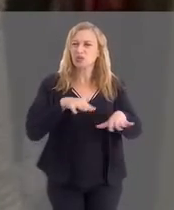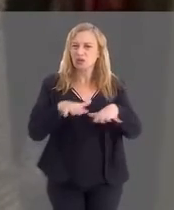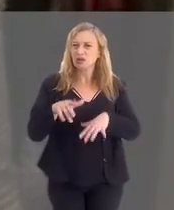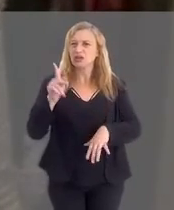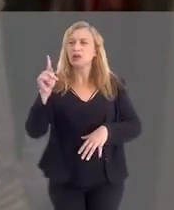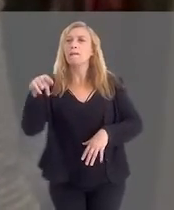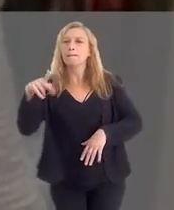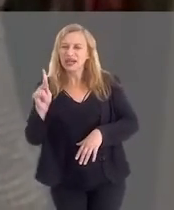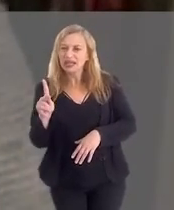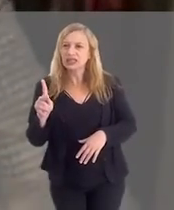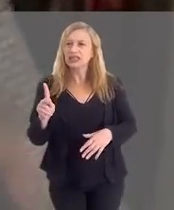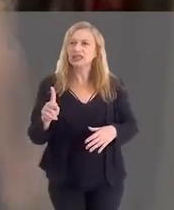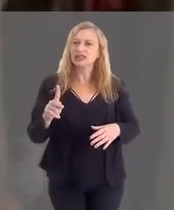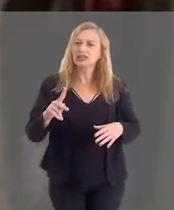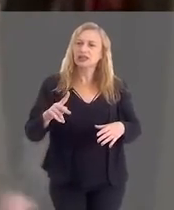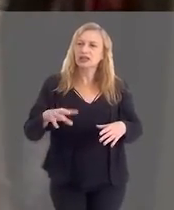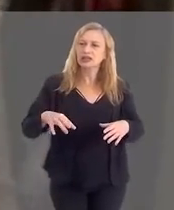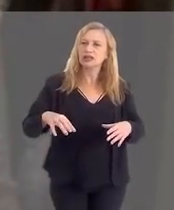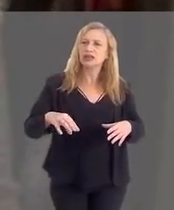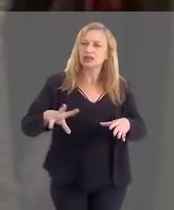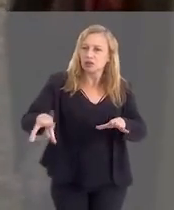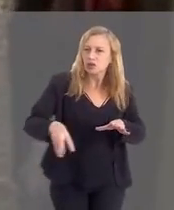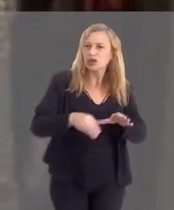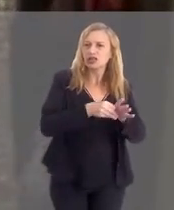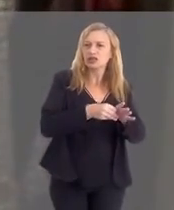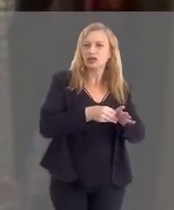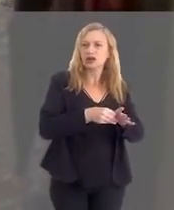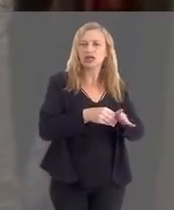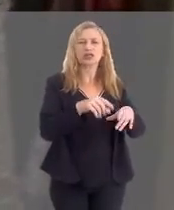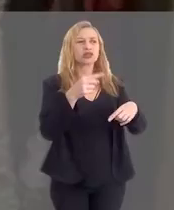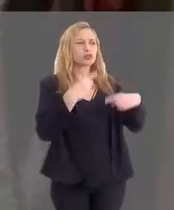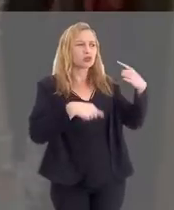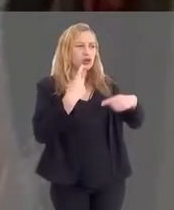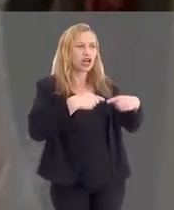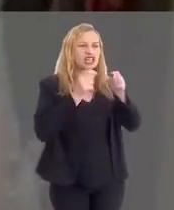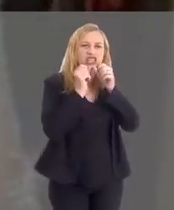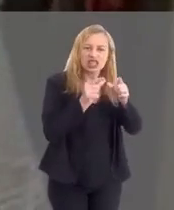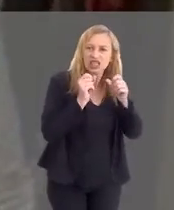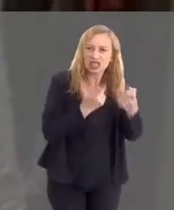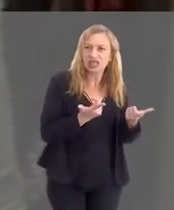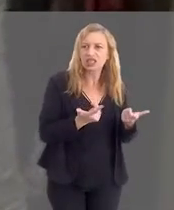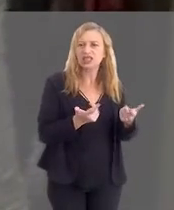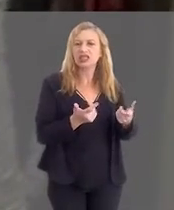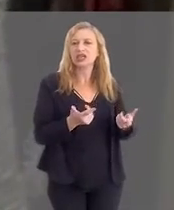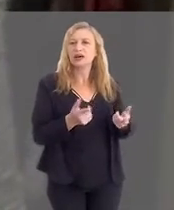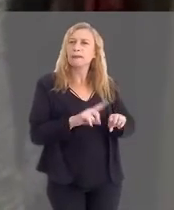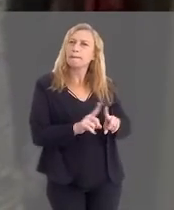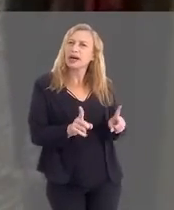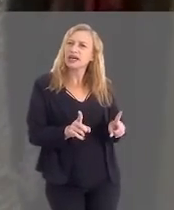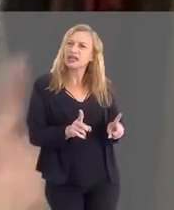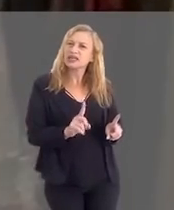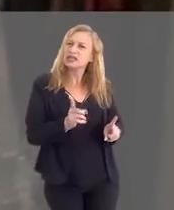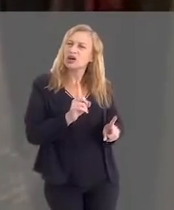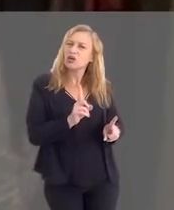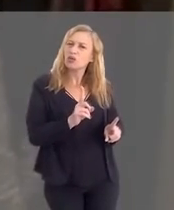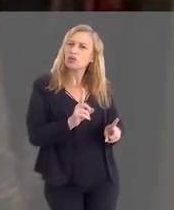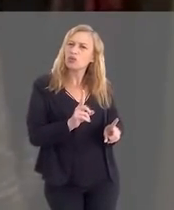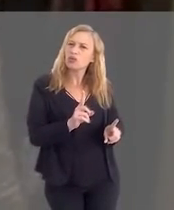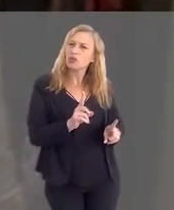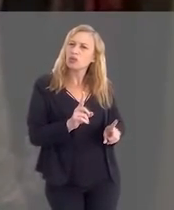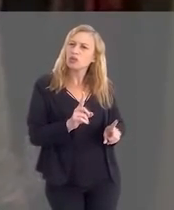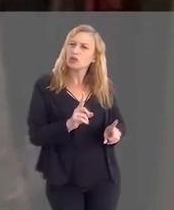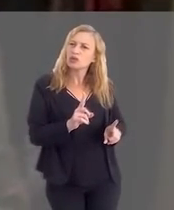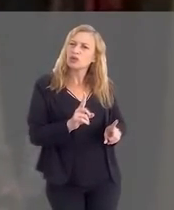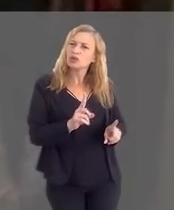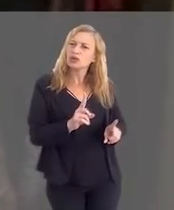que o movimento punk ele me coloca nesse lugar de contestação política, ele me forma politicamente, mas não